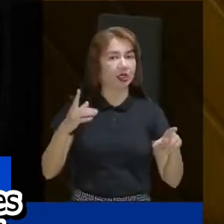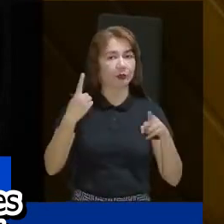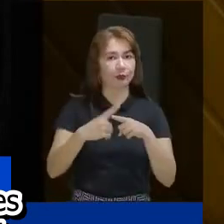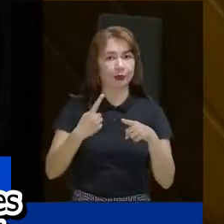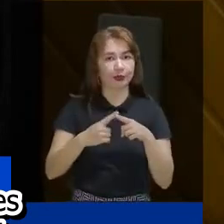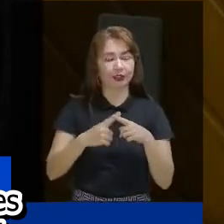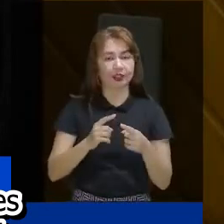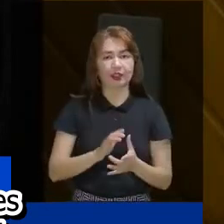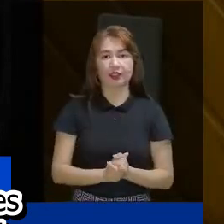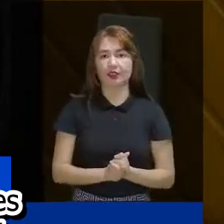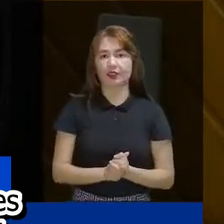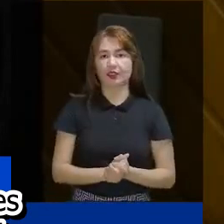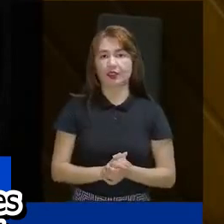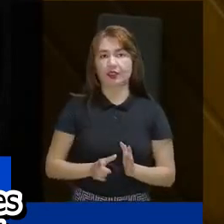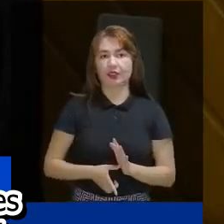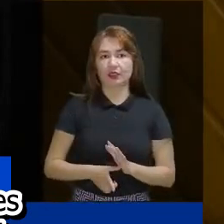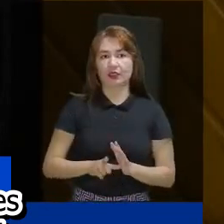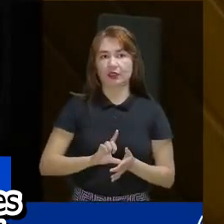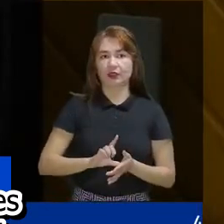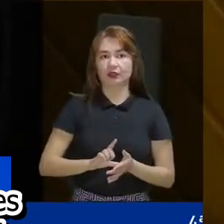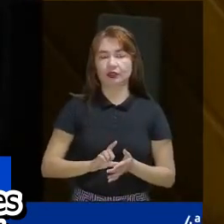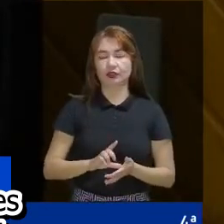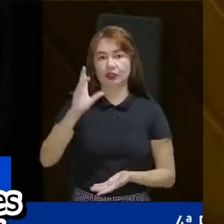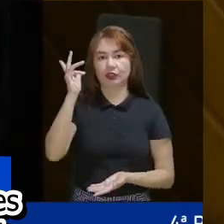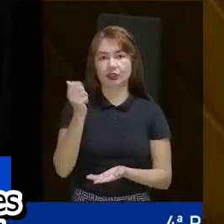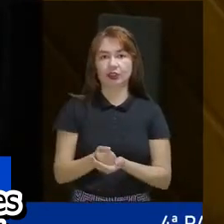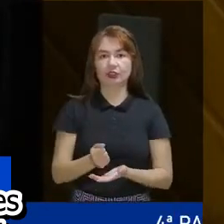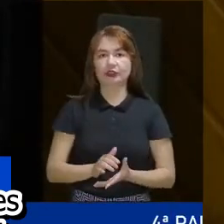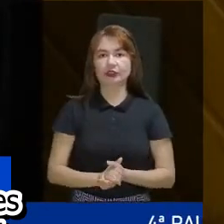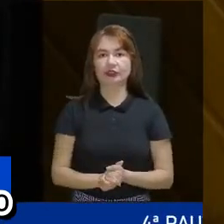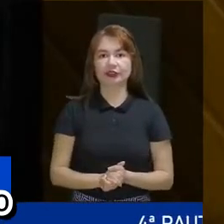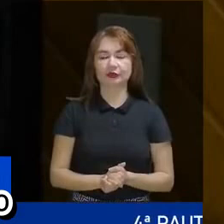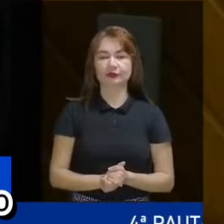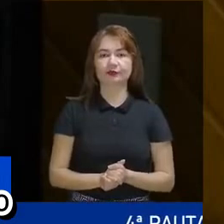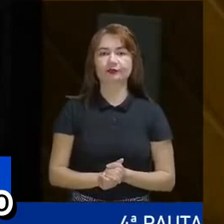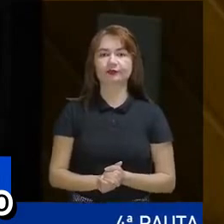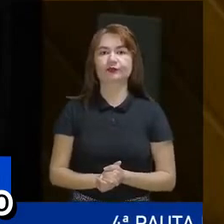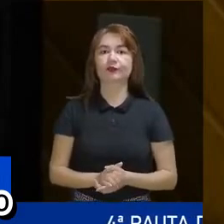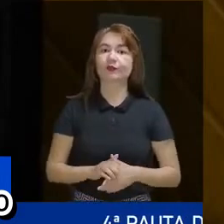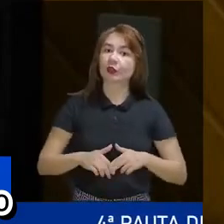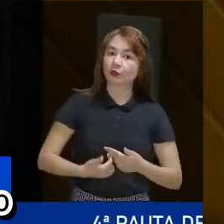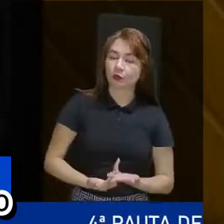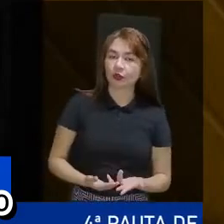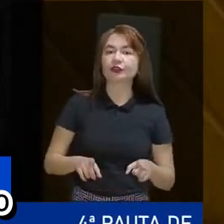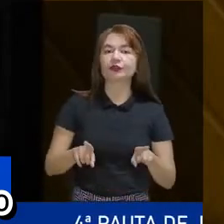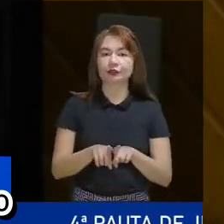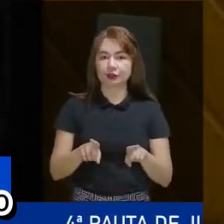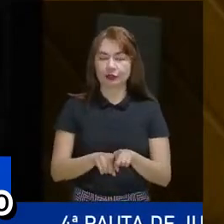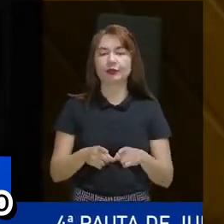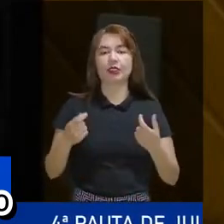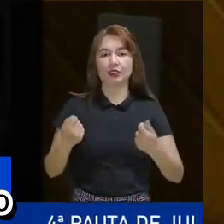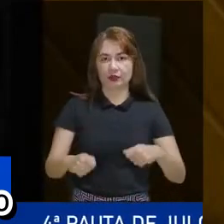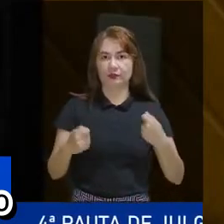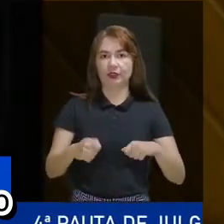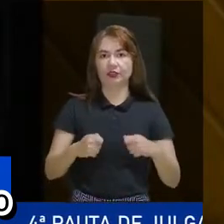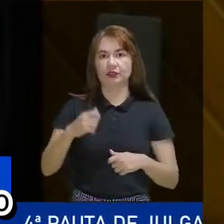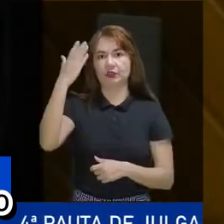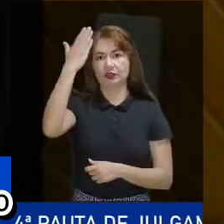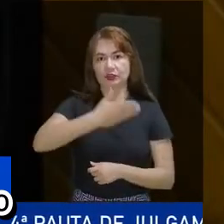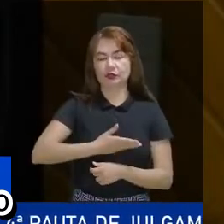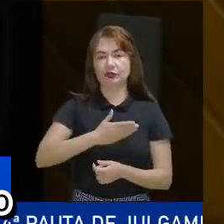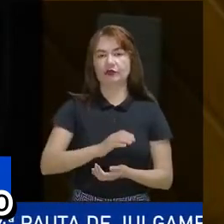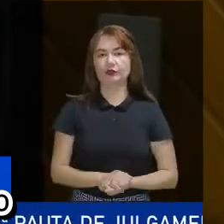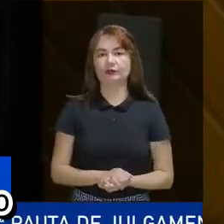pela qual rejeitou a preliminar suscitada, em razão de estar alcançada pela preclusão, bem como assentou a necessidade de